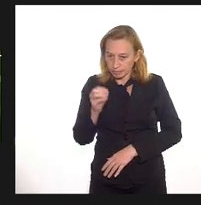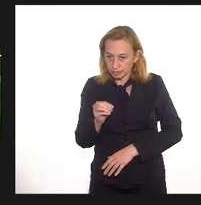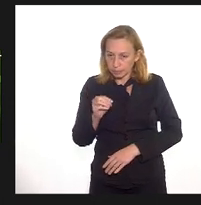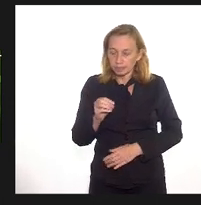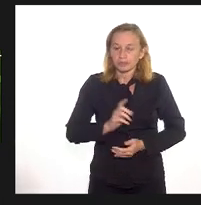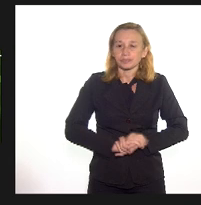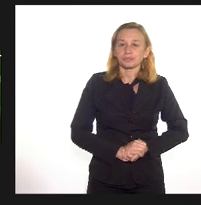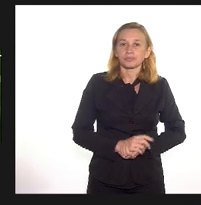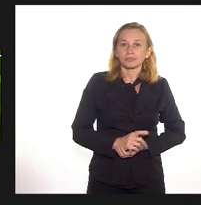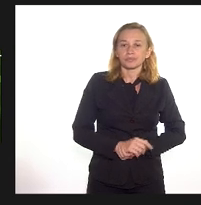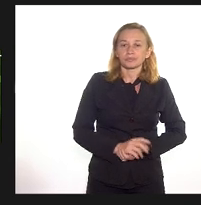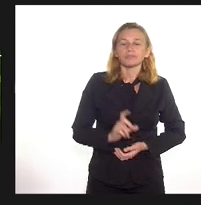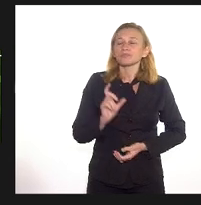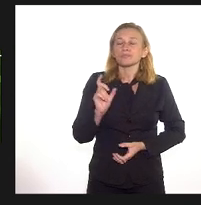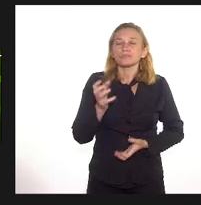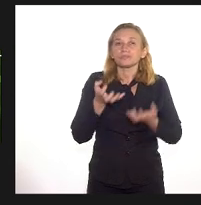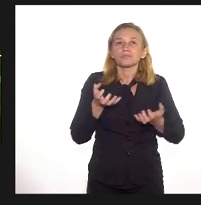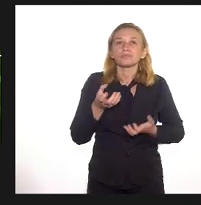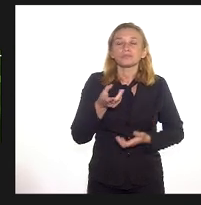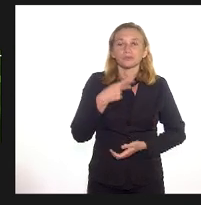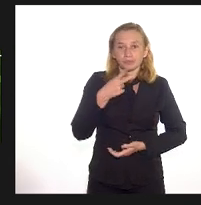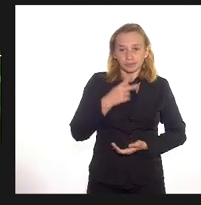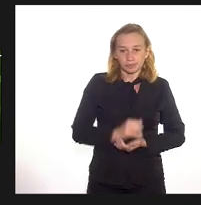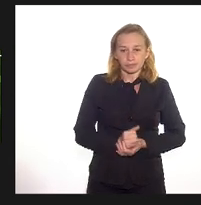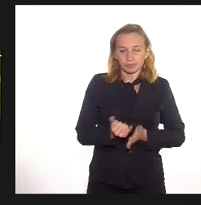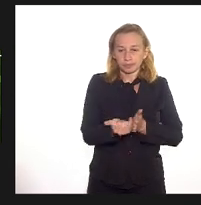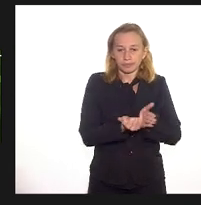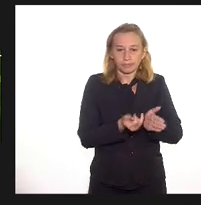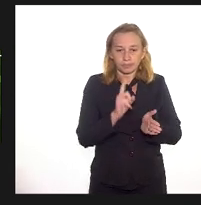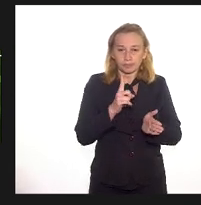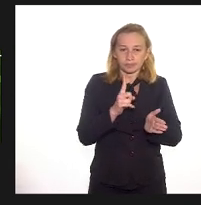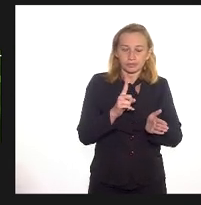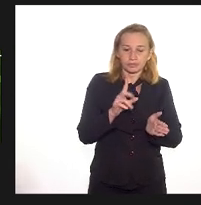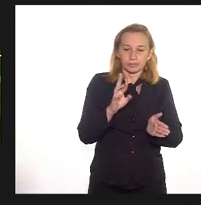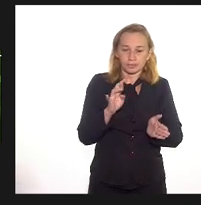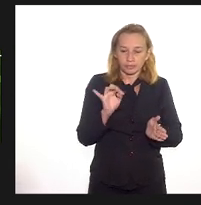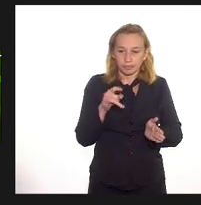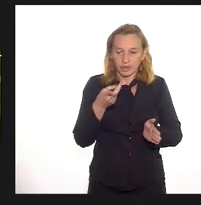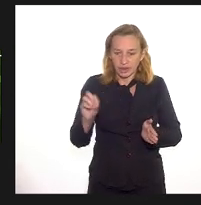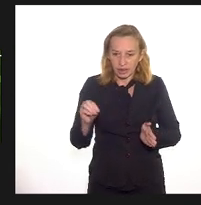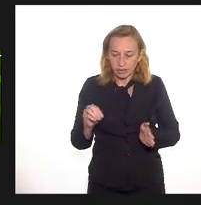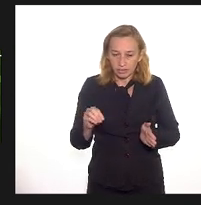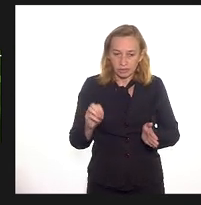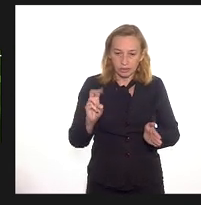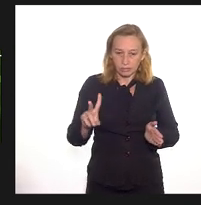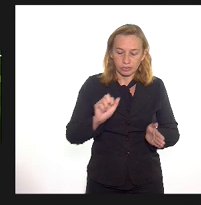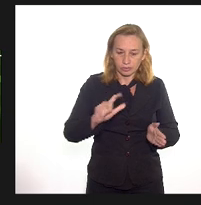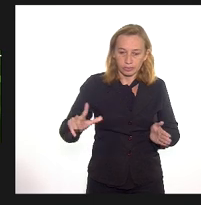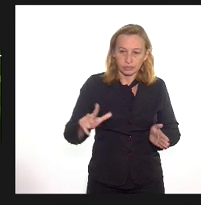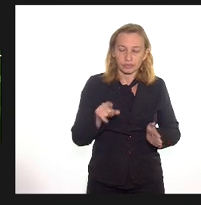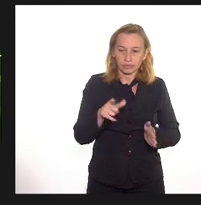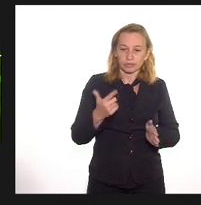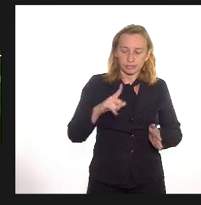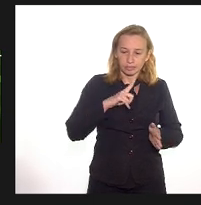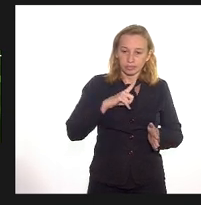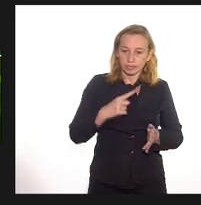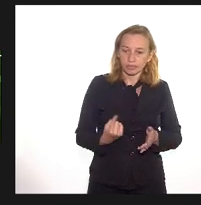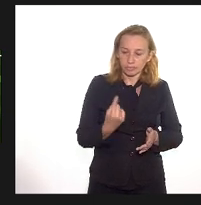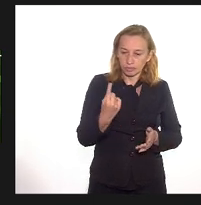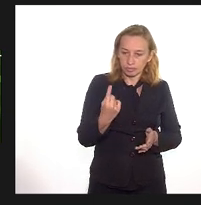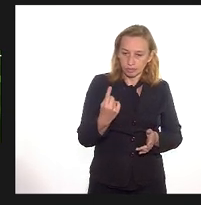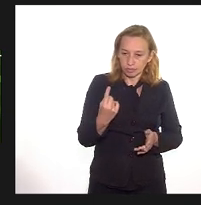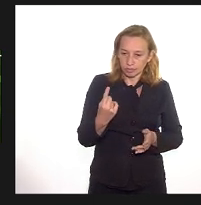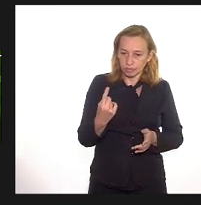uma... O que, que eu quero dizer por impostos não recuperáveis? Né? Quando você adquire um ativo, se houver, em